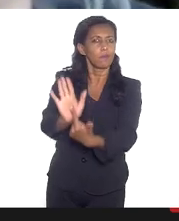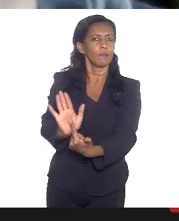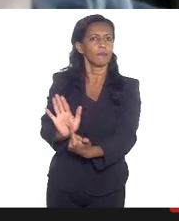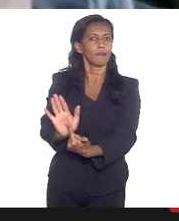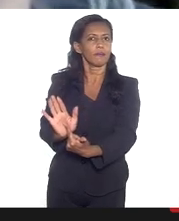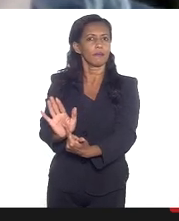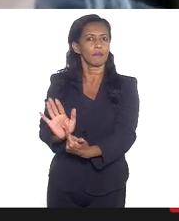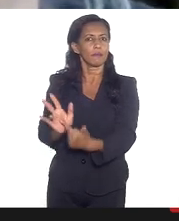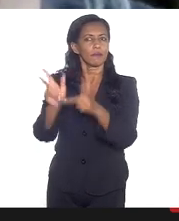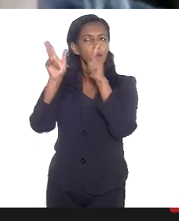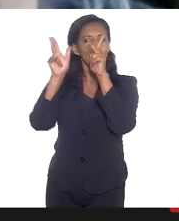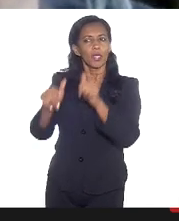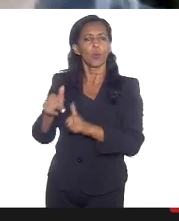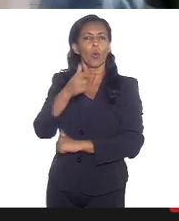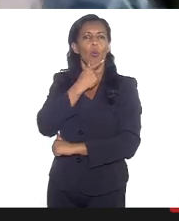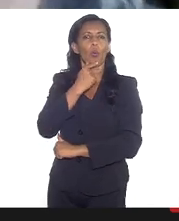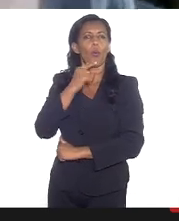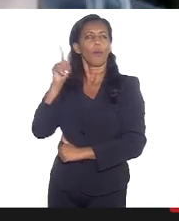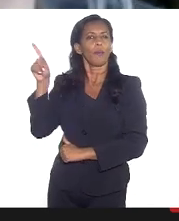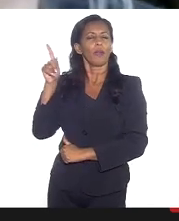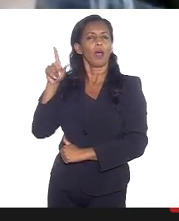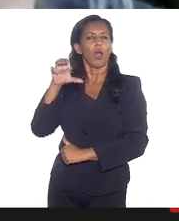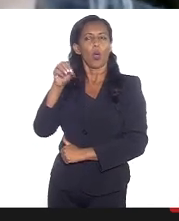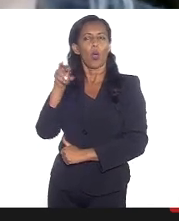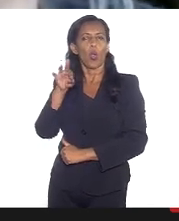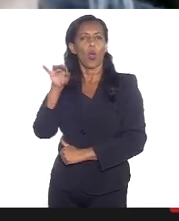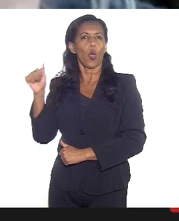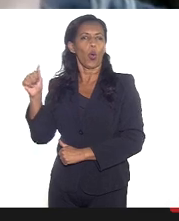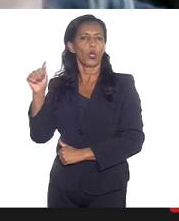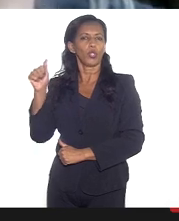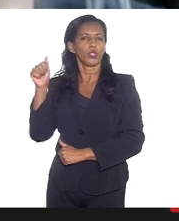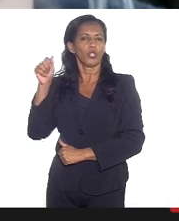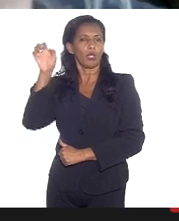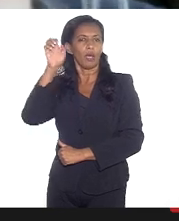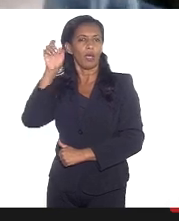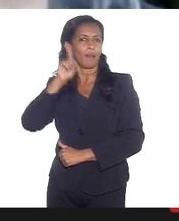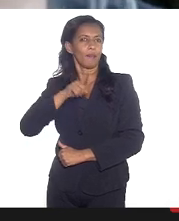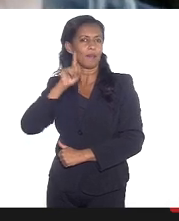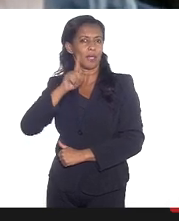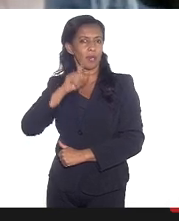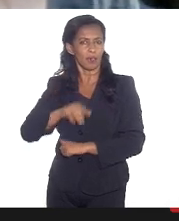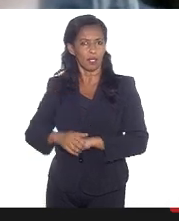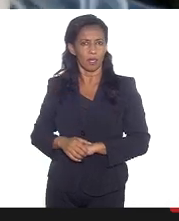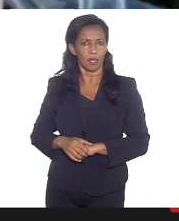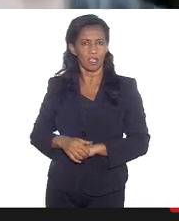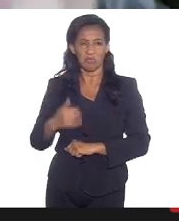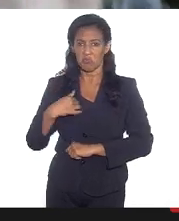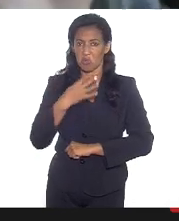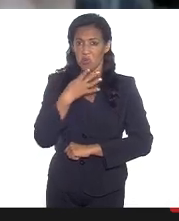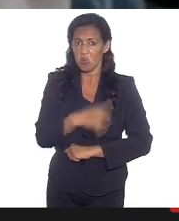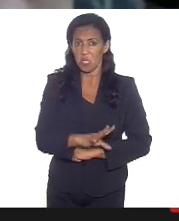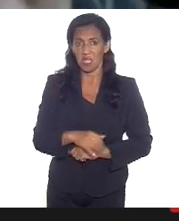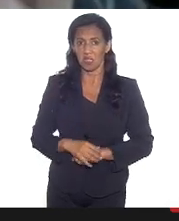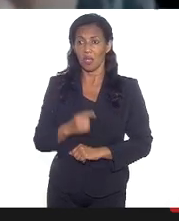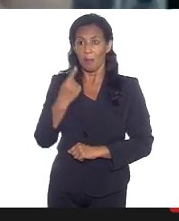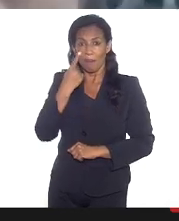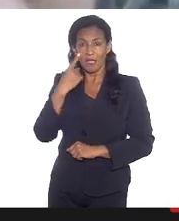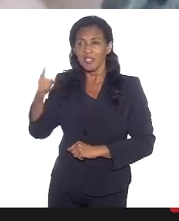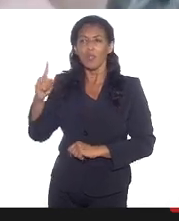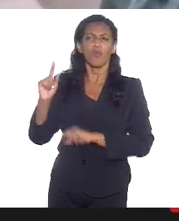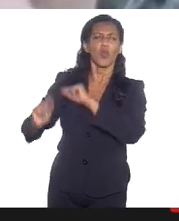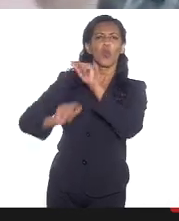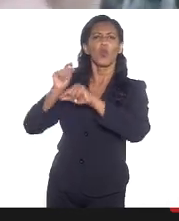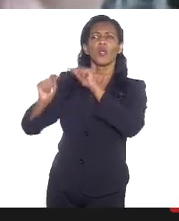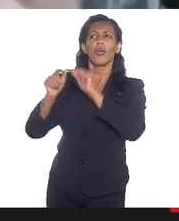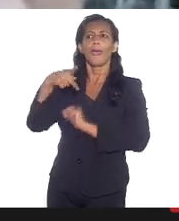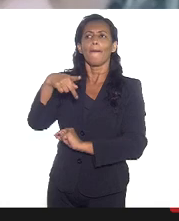dizia o Brandes, da Corte Americana. Eu não conheço pornografia, mas quando eu vejo, sei o que é. Não preciso de definições. E